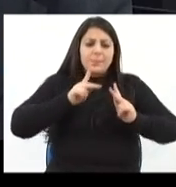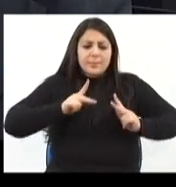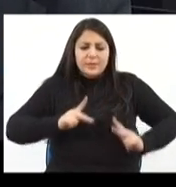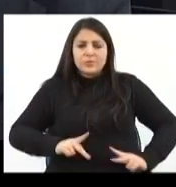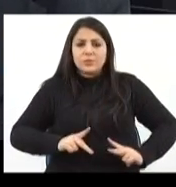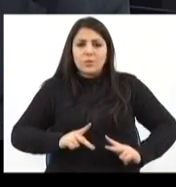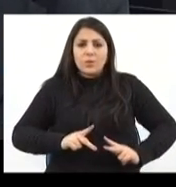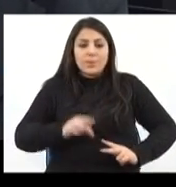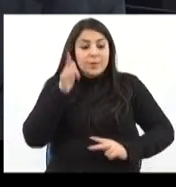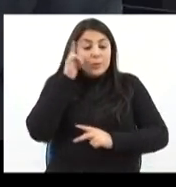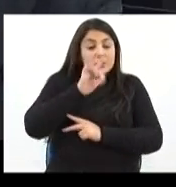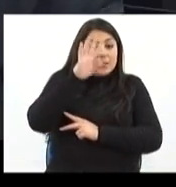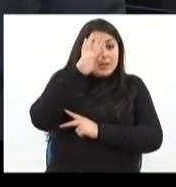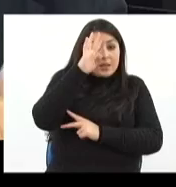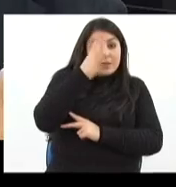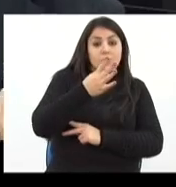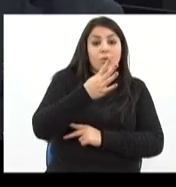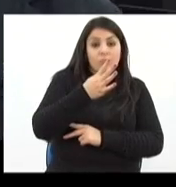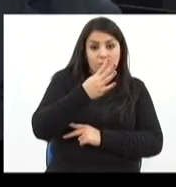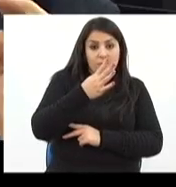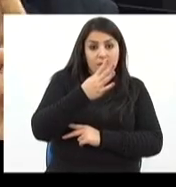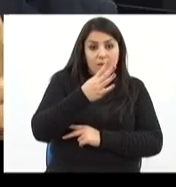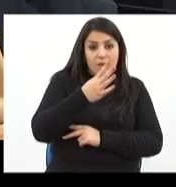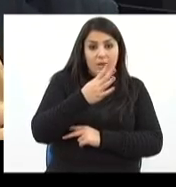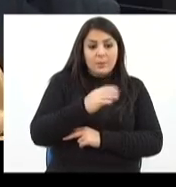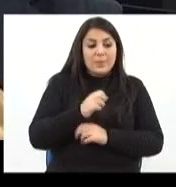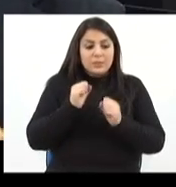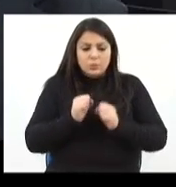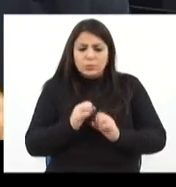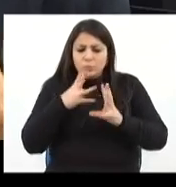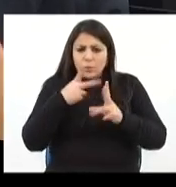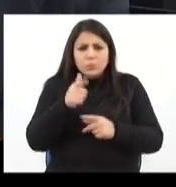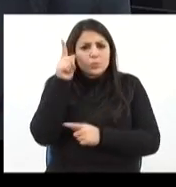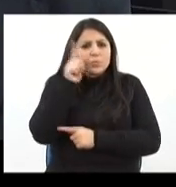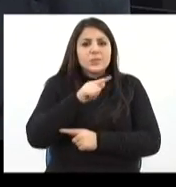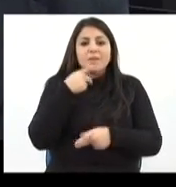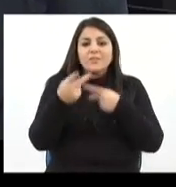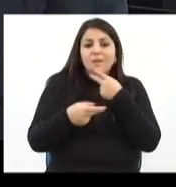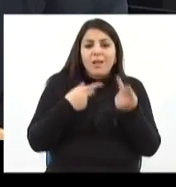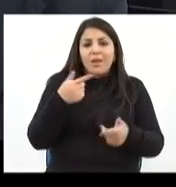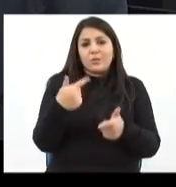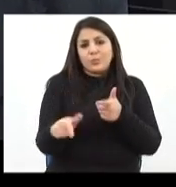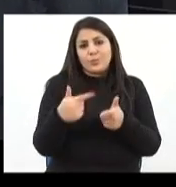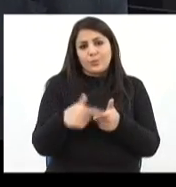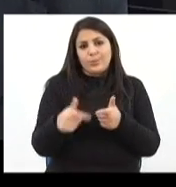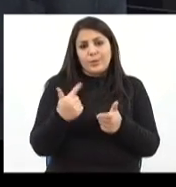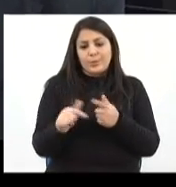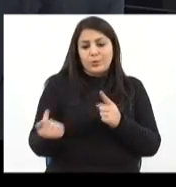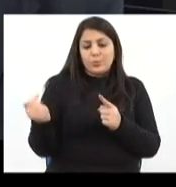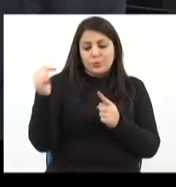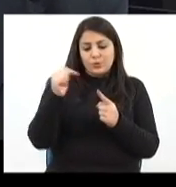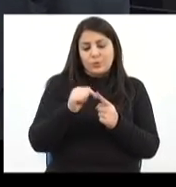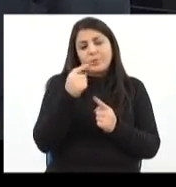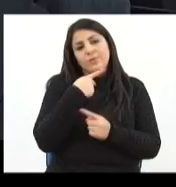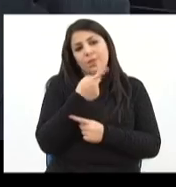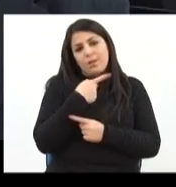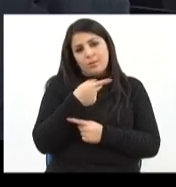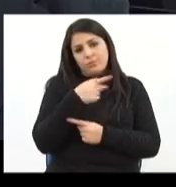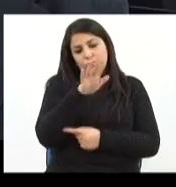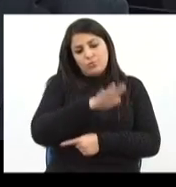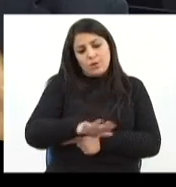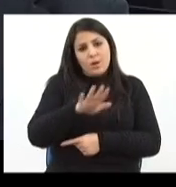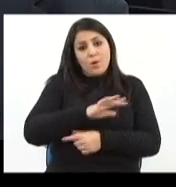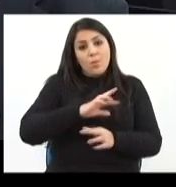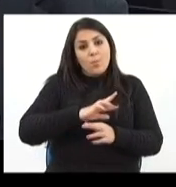resolva e garantir a palavra também para a suposta vítima ou a vítima realmente, objetivamente falando.